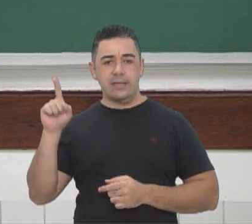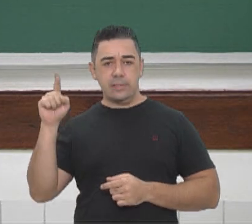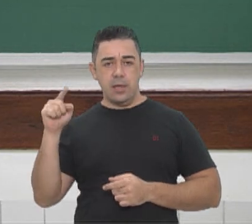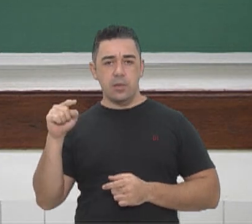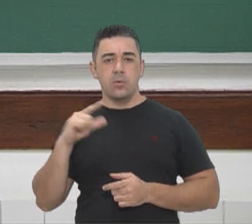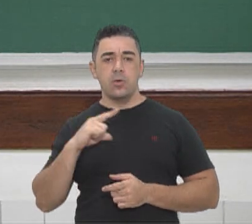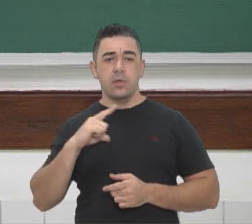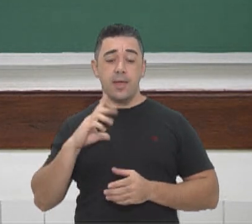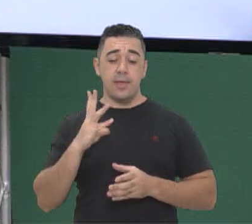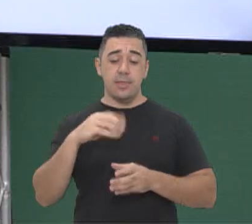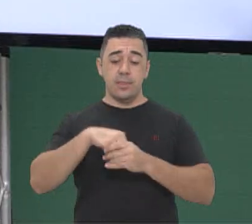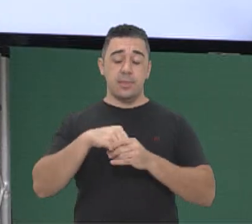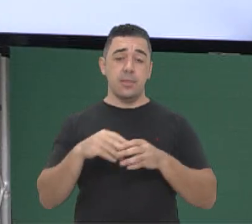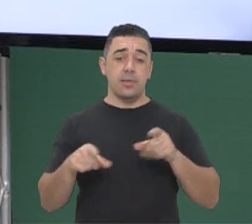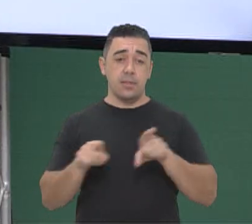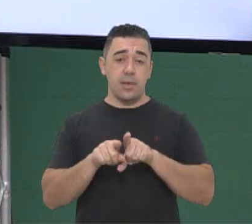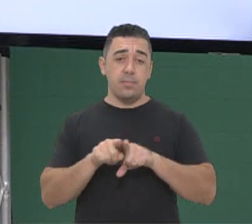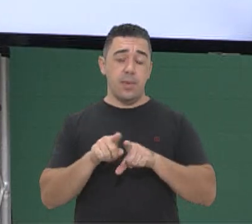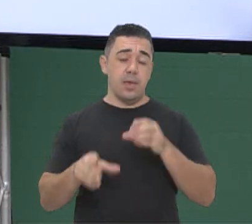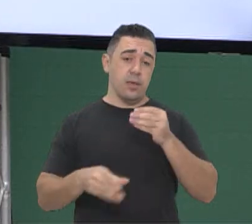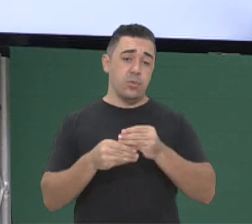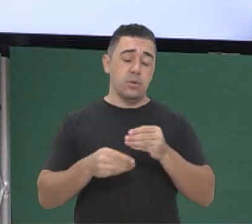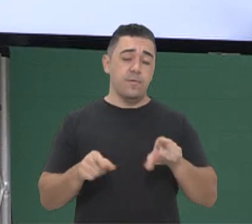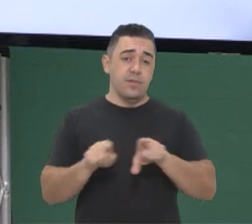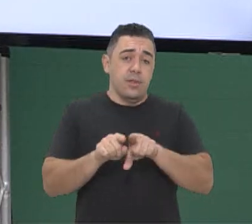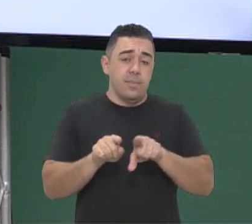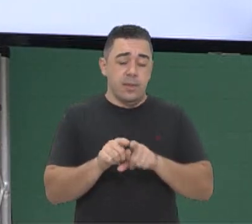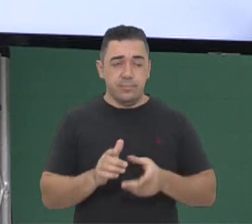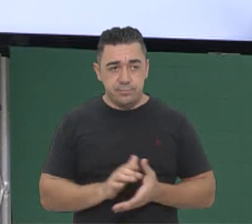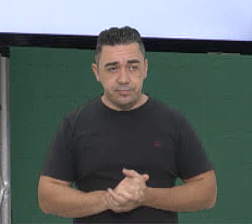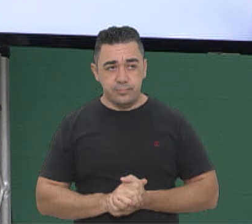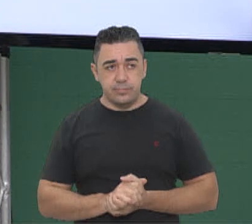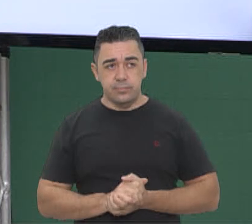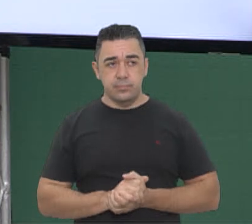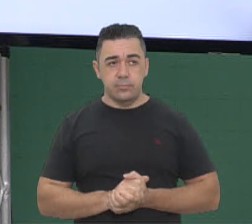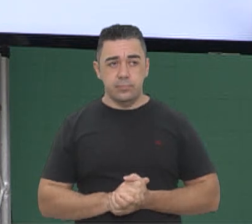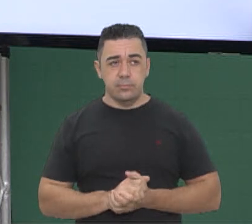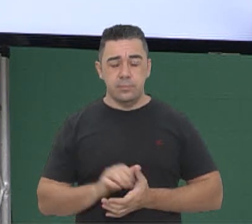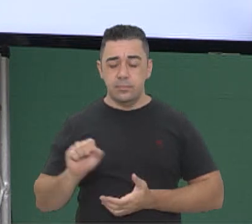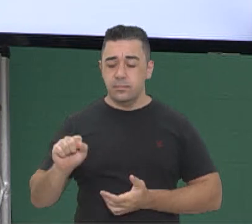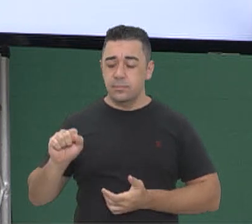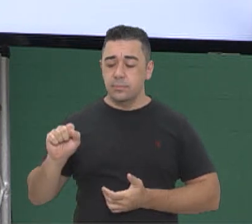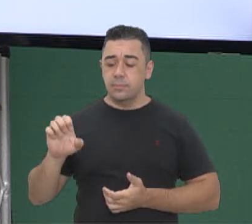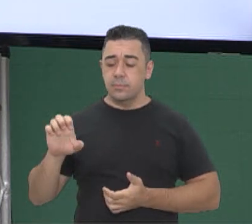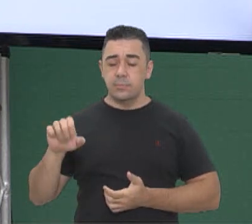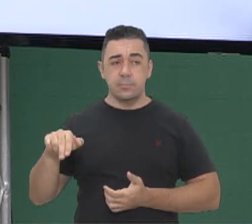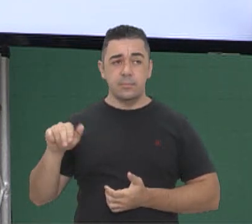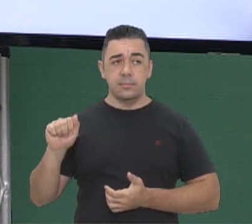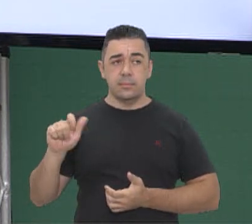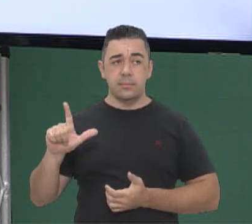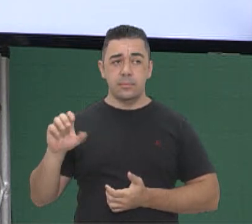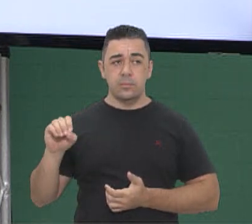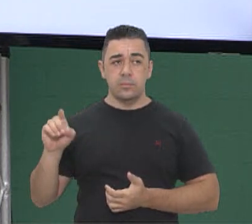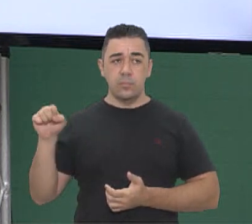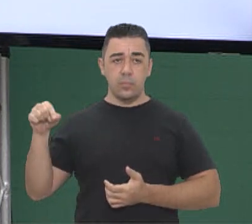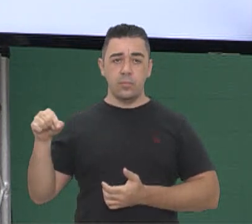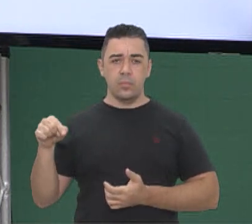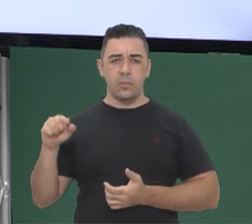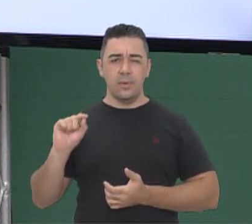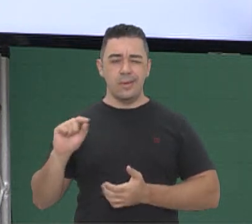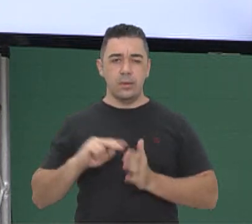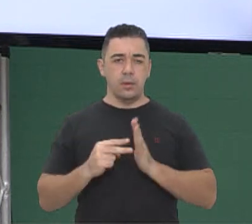equivale a incluso também, inclusive, também. Señalou, do verbo señalar. Olha